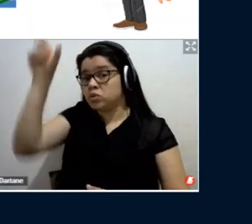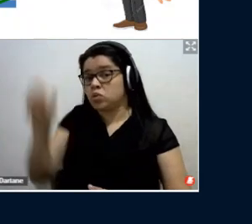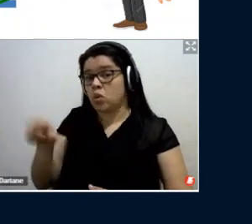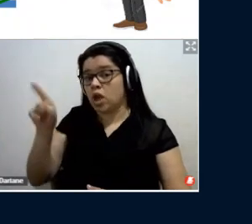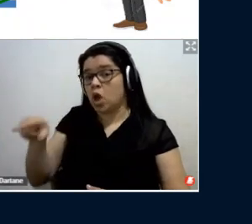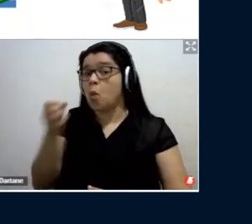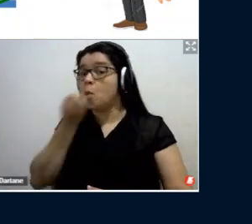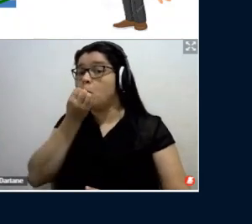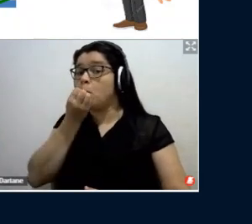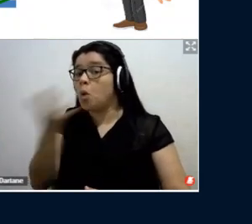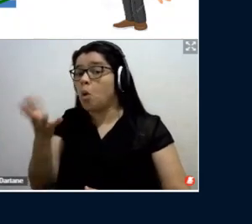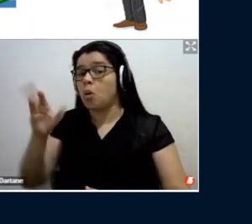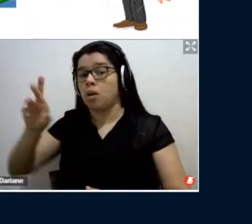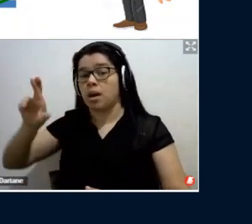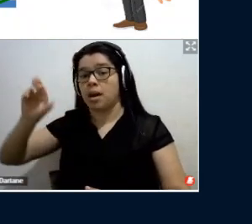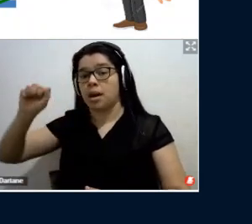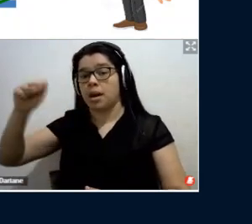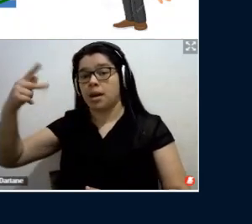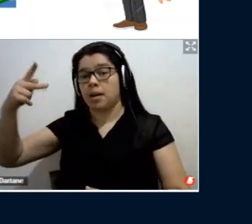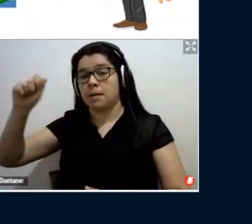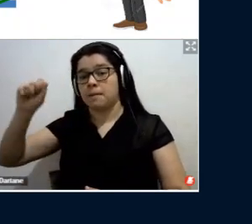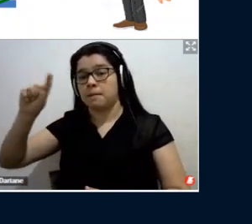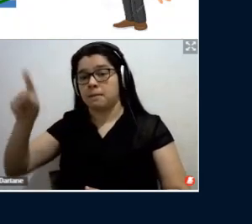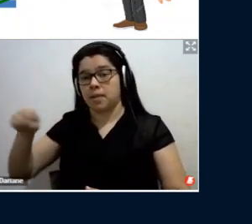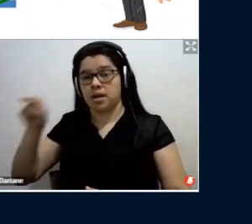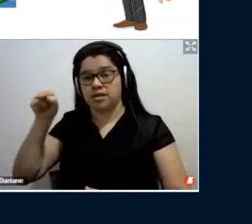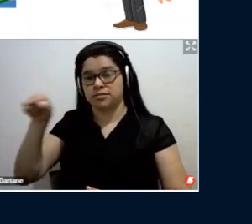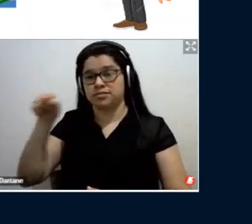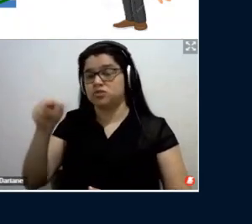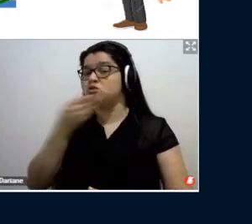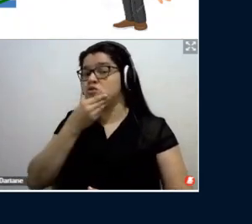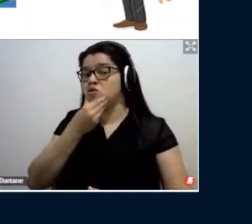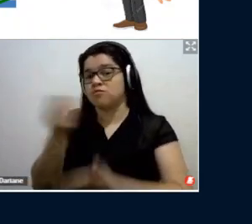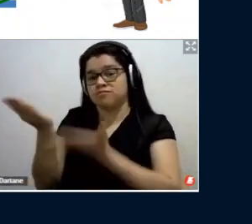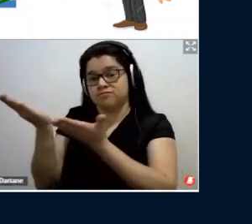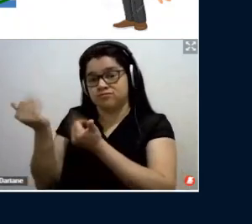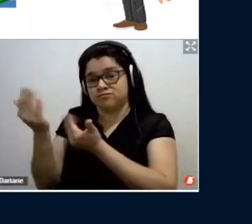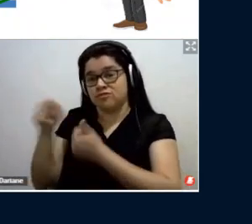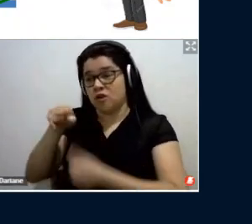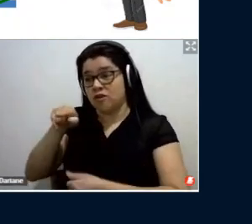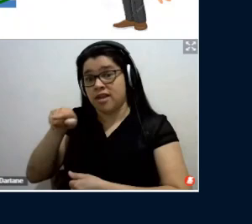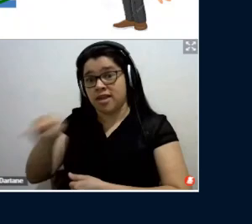Estão lembrados que a estrutura